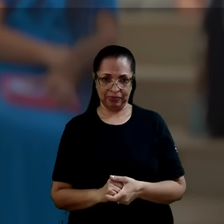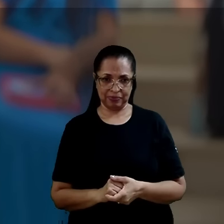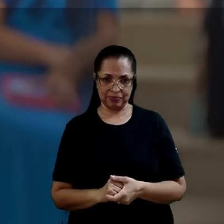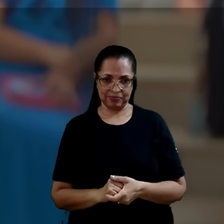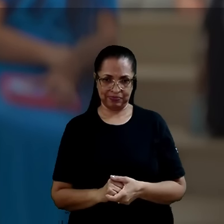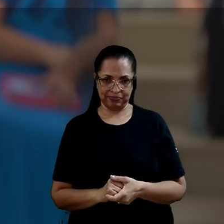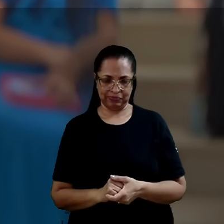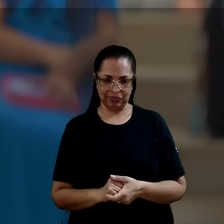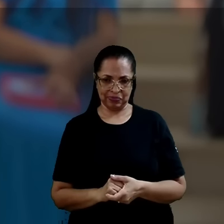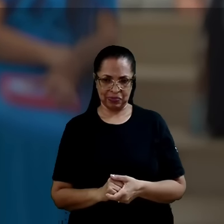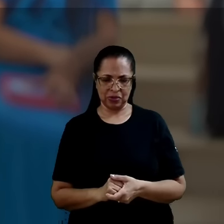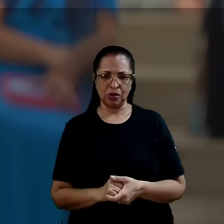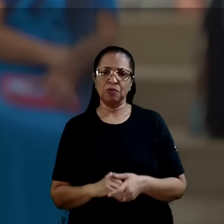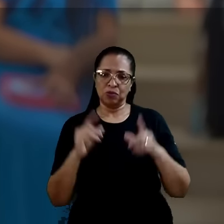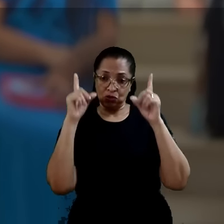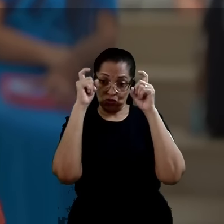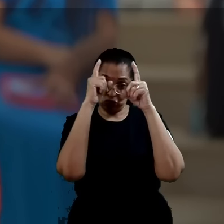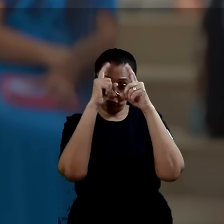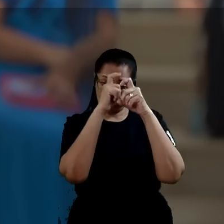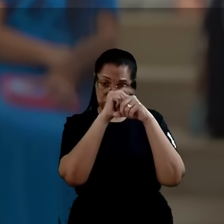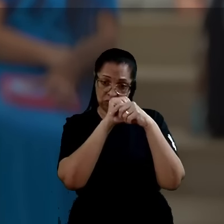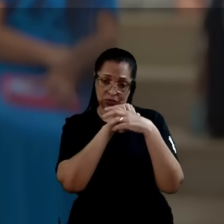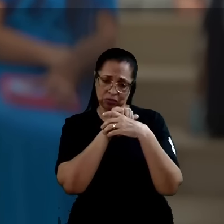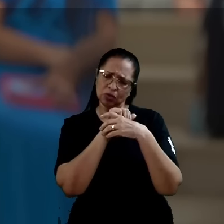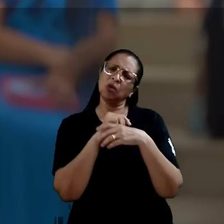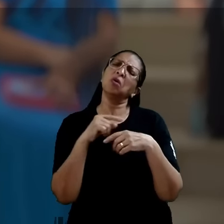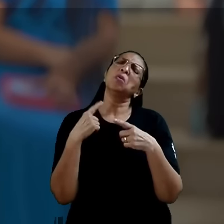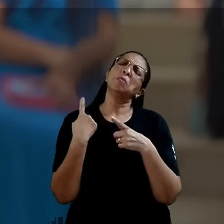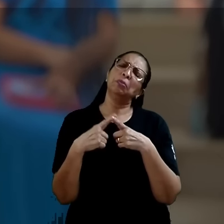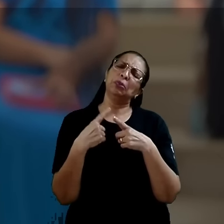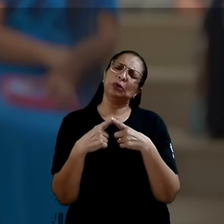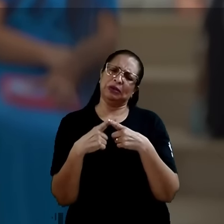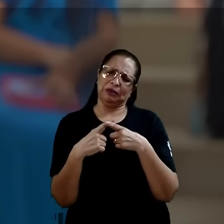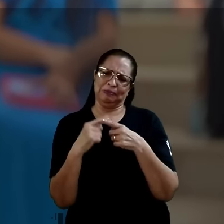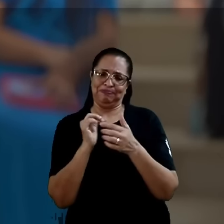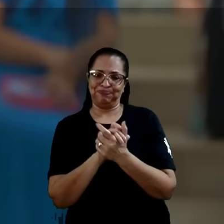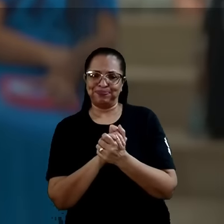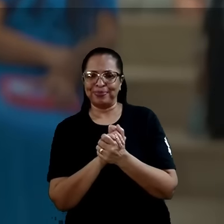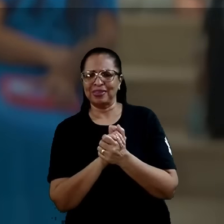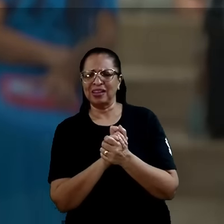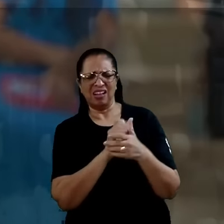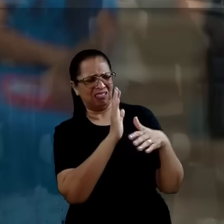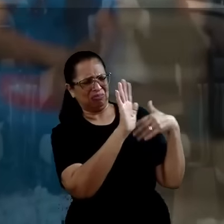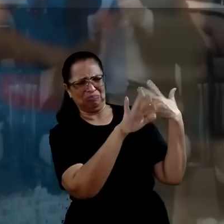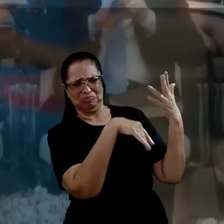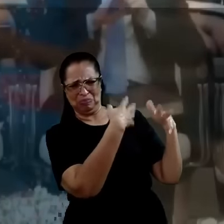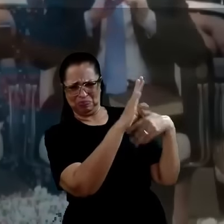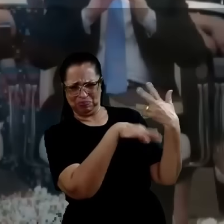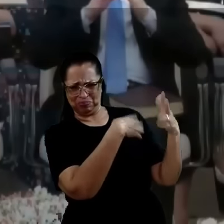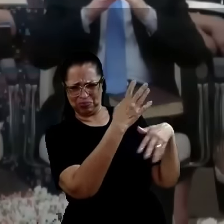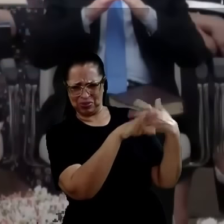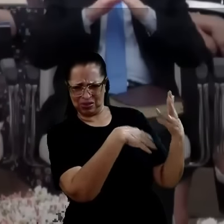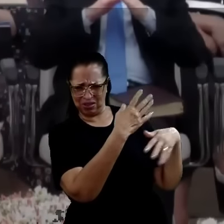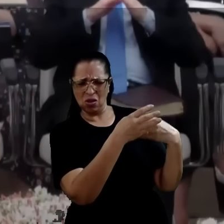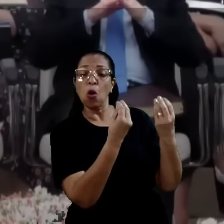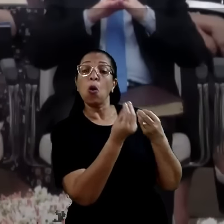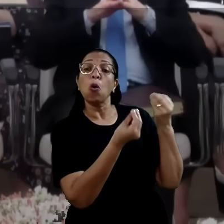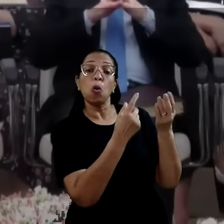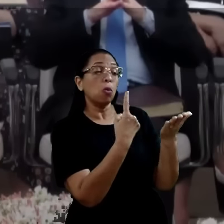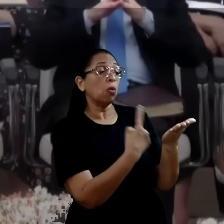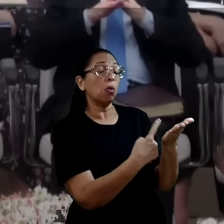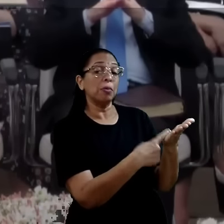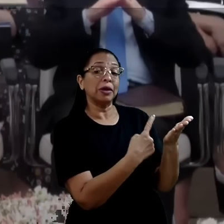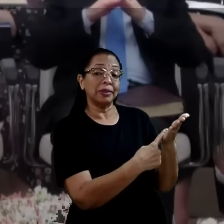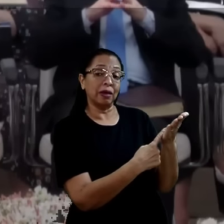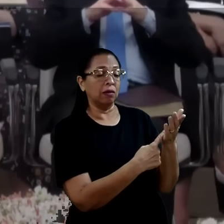Castor e o que era para ser co queria ser o pastor oficial e eu percebi que eles não estavam entrando no acordo